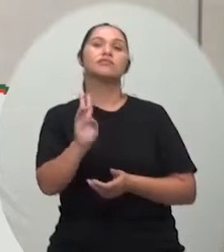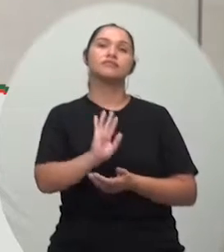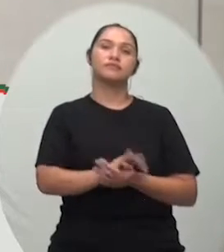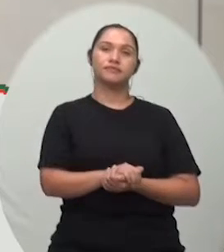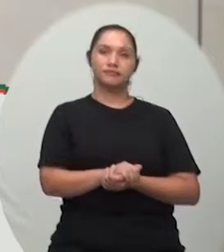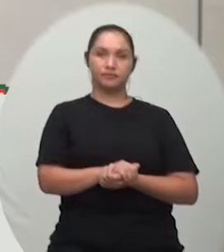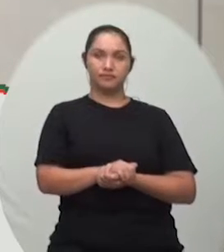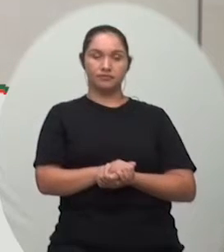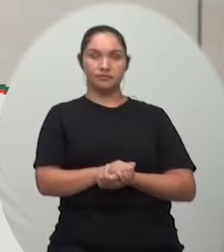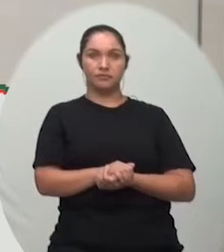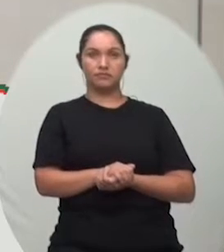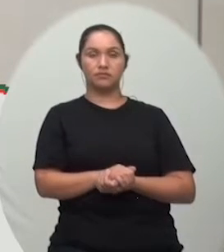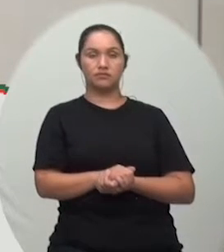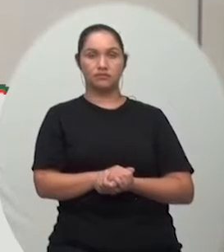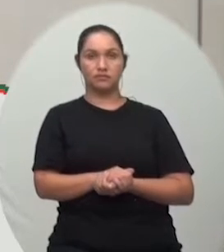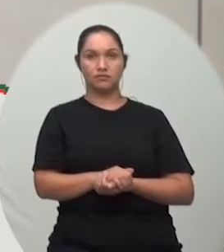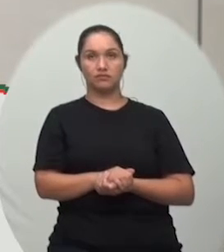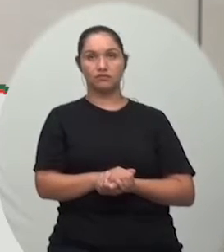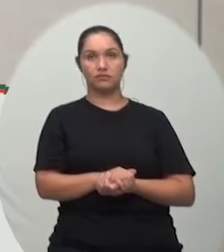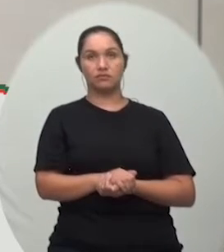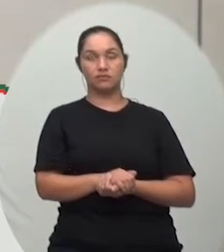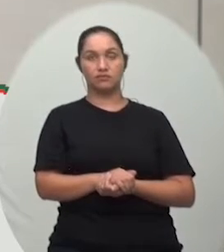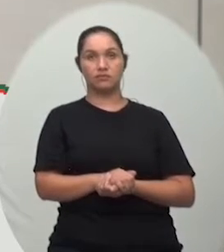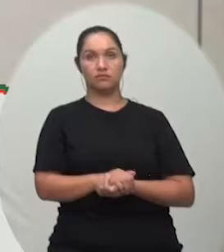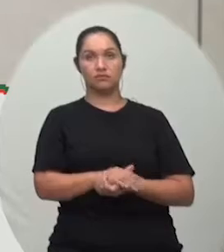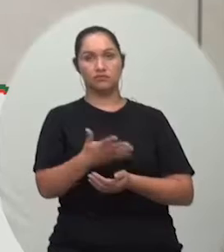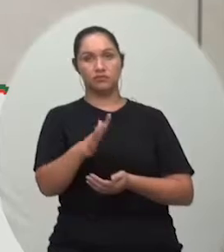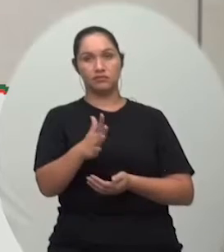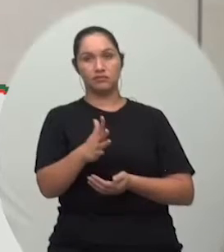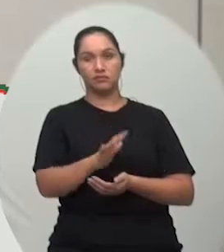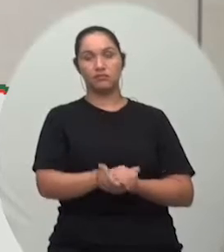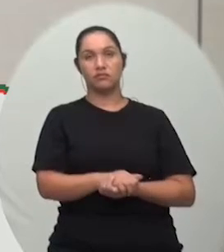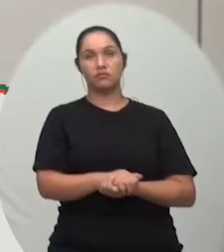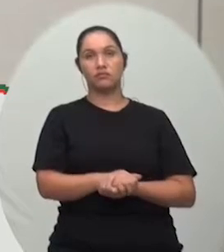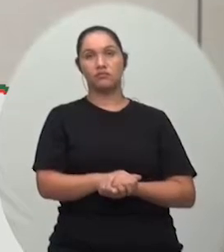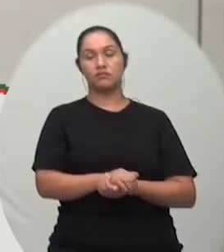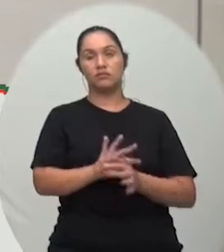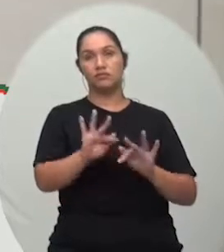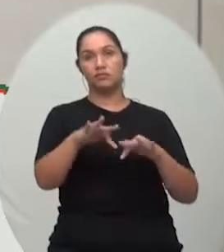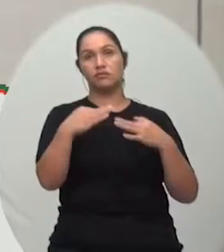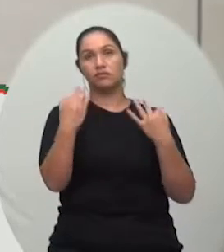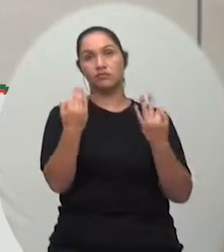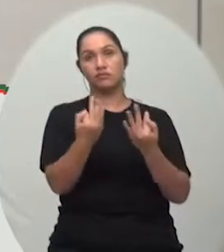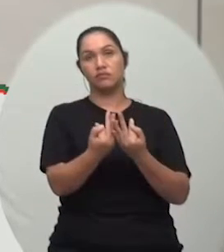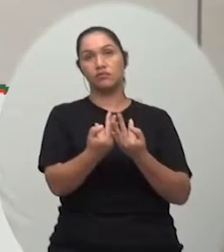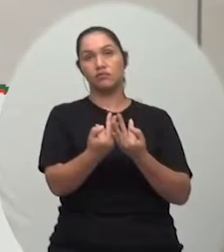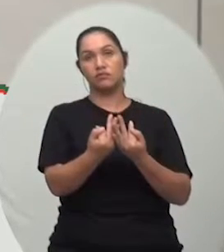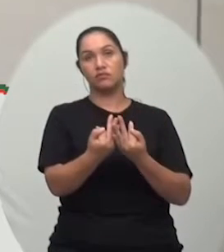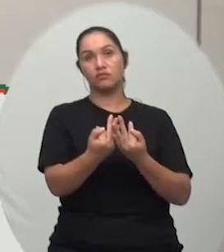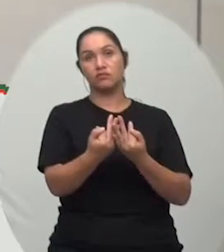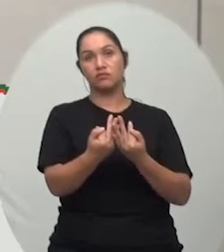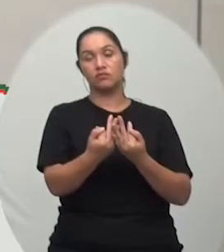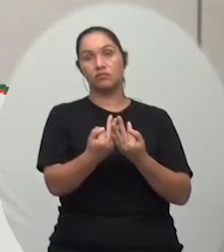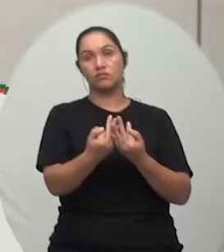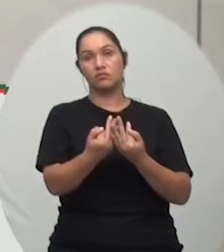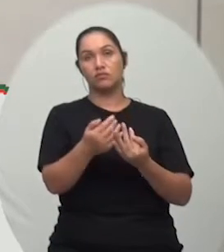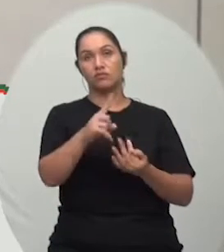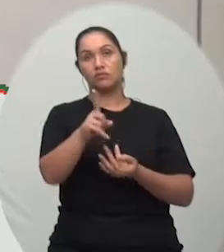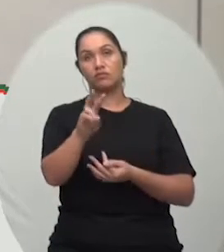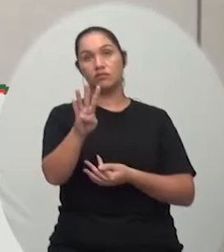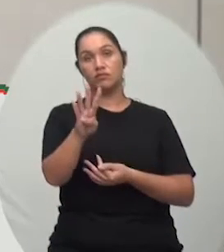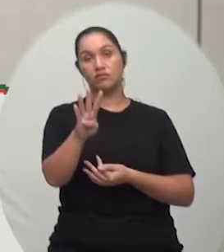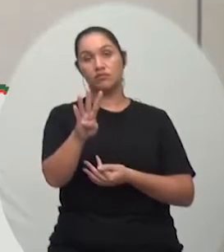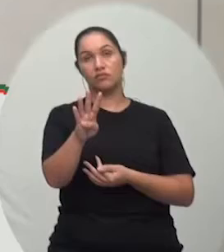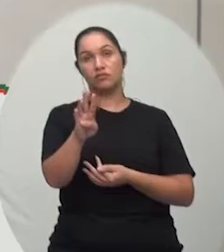se não me falha a memória, na multiplicação dos R$ 38,00 em média por três. Tem famílias, então, que recebem de complemento esse valor de R$